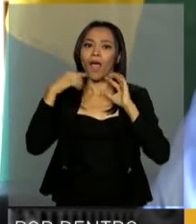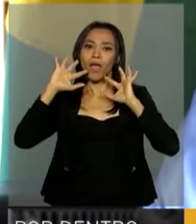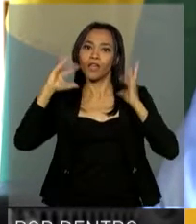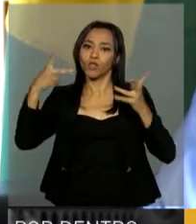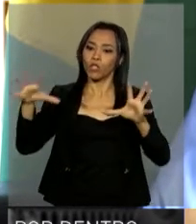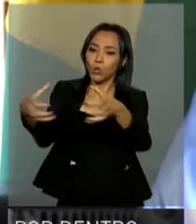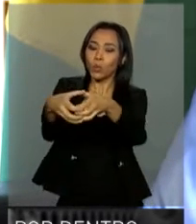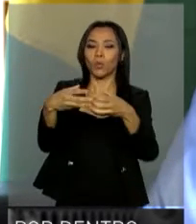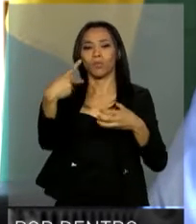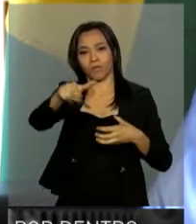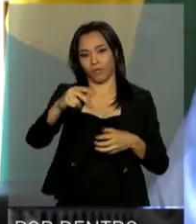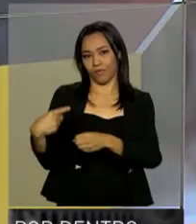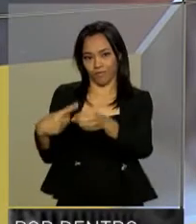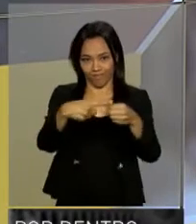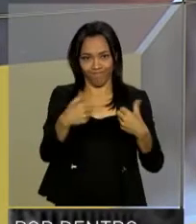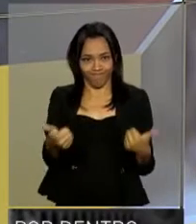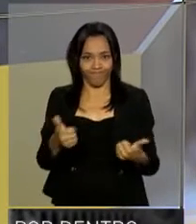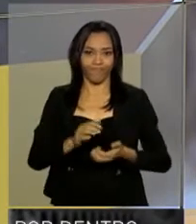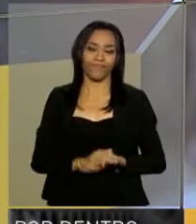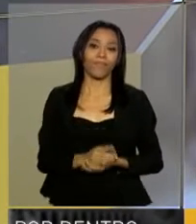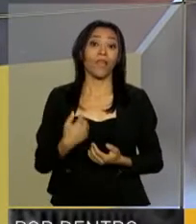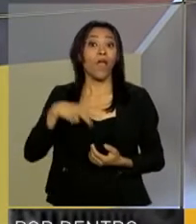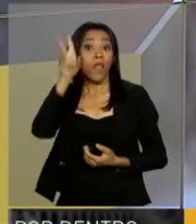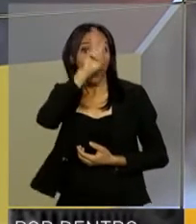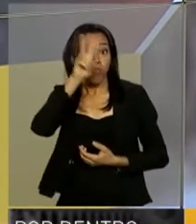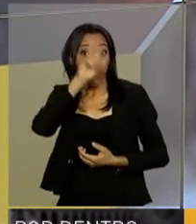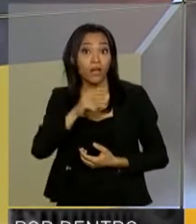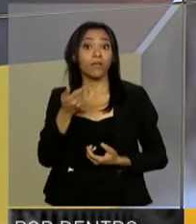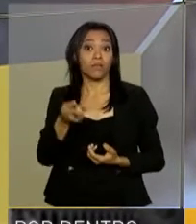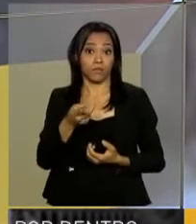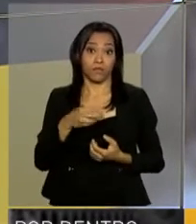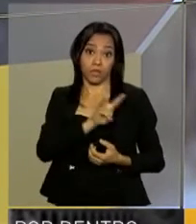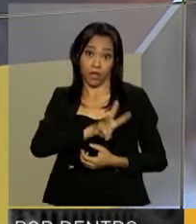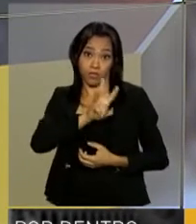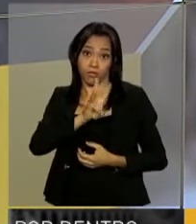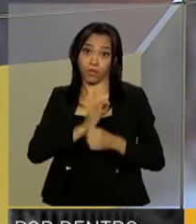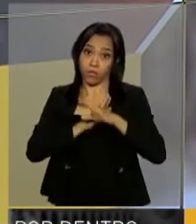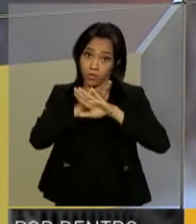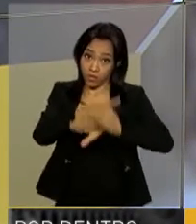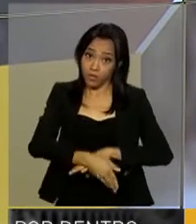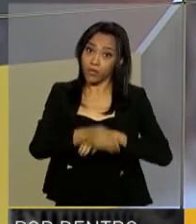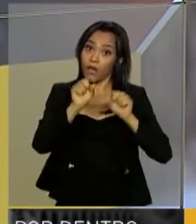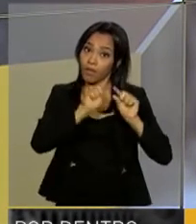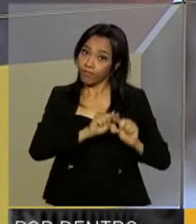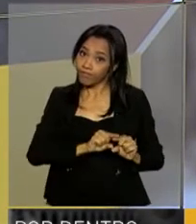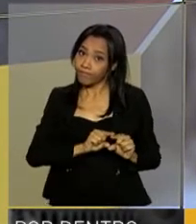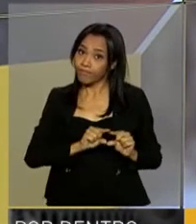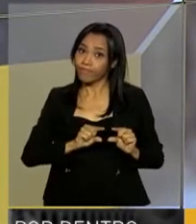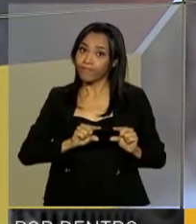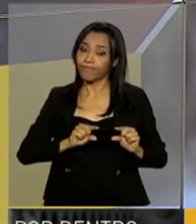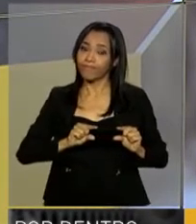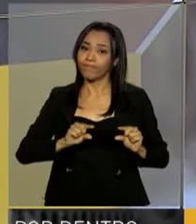grupo na sociedade civil. Lembrando que o endereço do portal é o